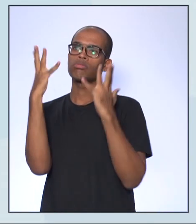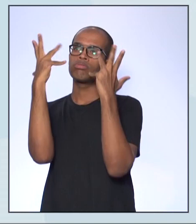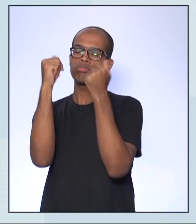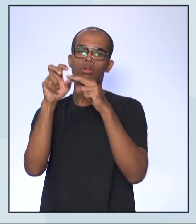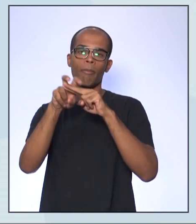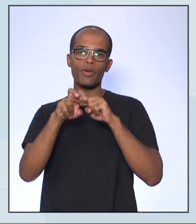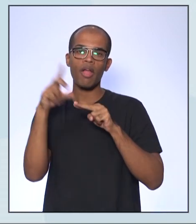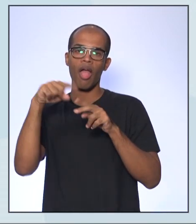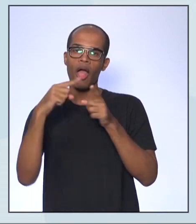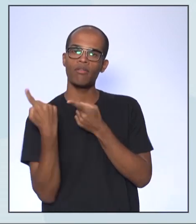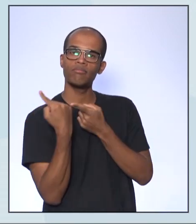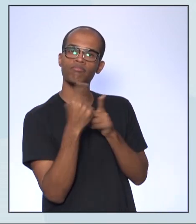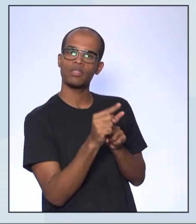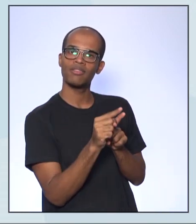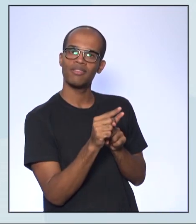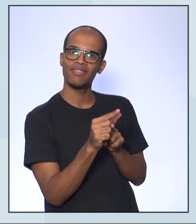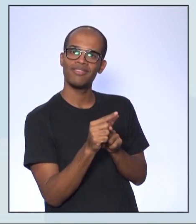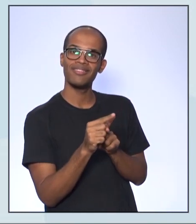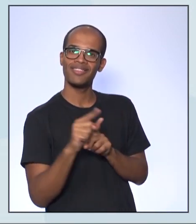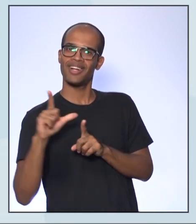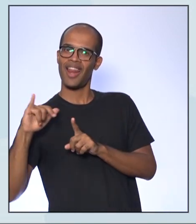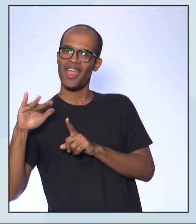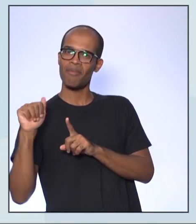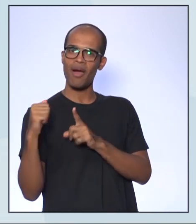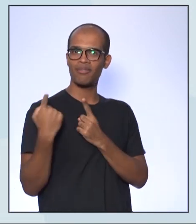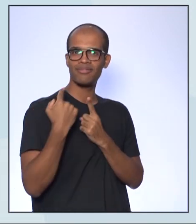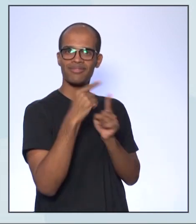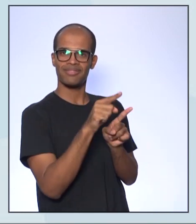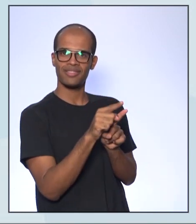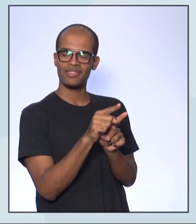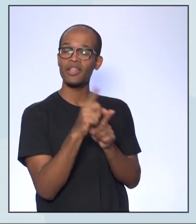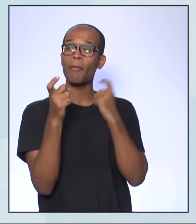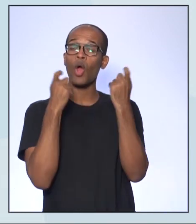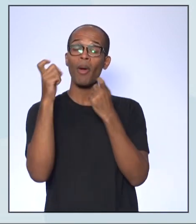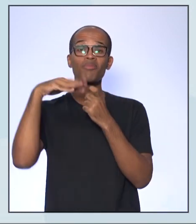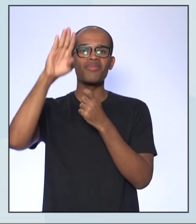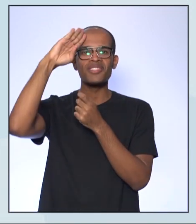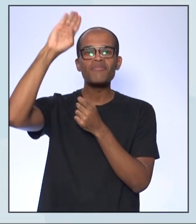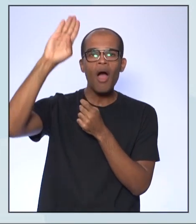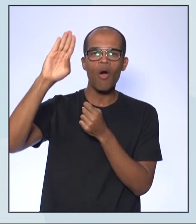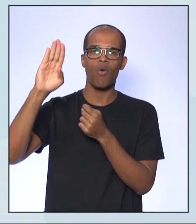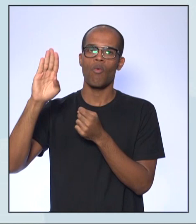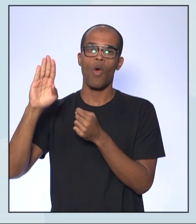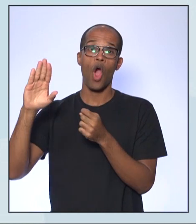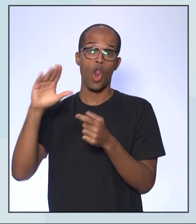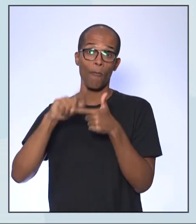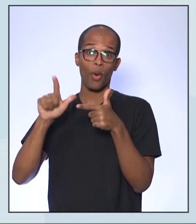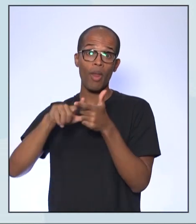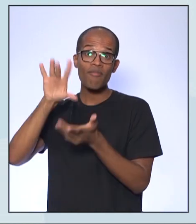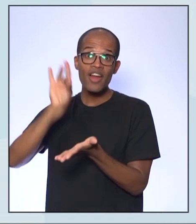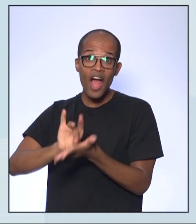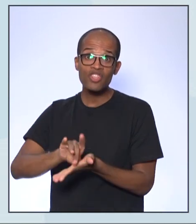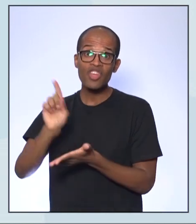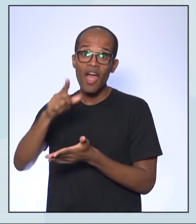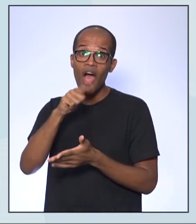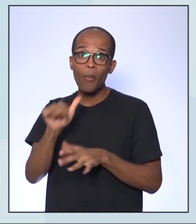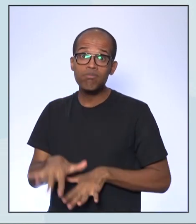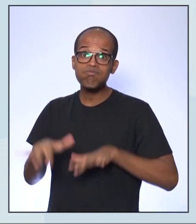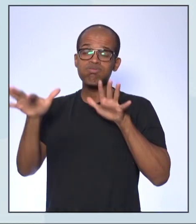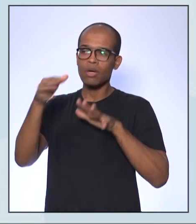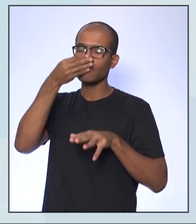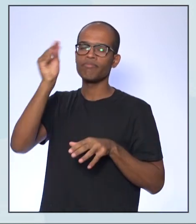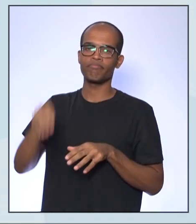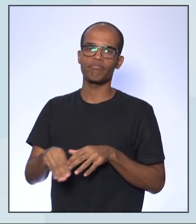principais ataques do Lima Barreto ao que estão se preocupando e não ao verdadeiro problema que são as enchentes. Eles querem embelezar, deixar a